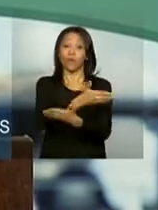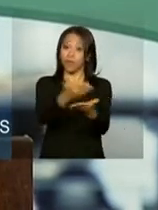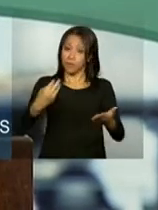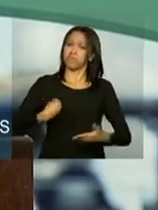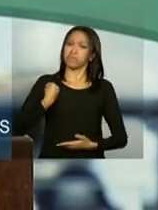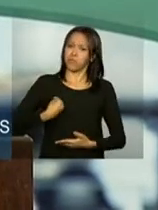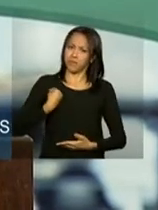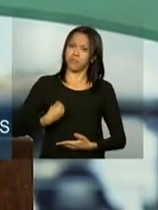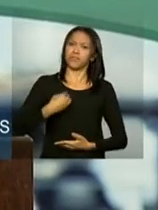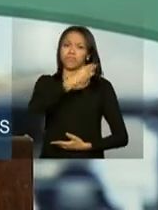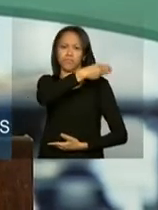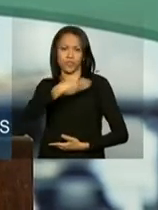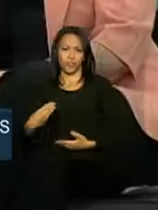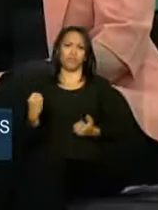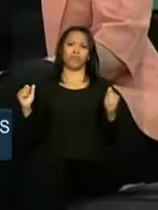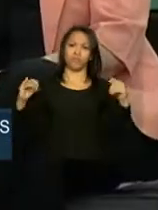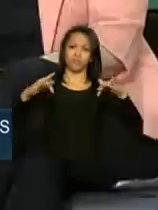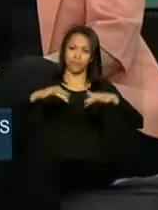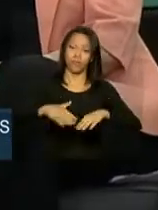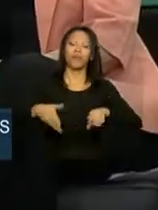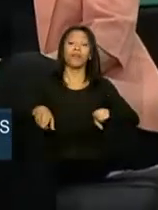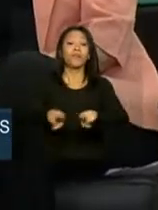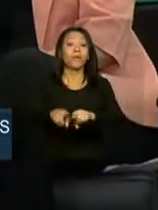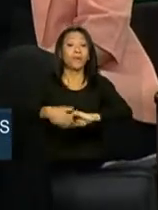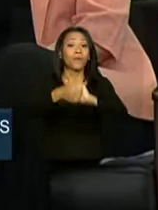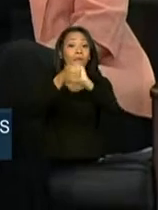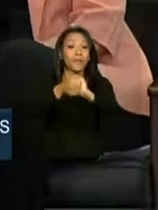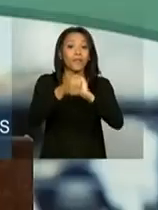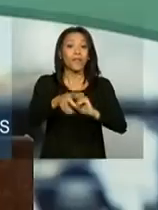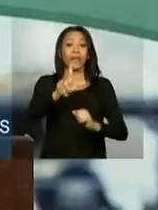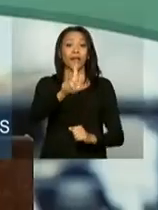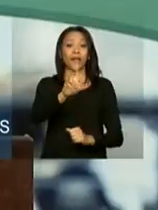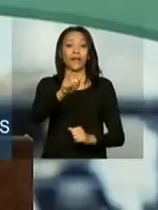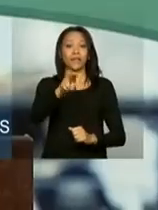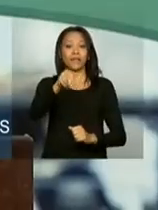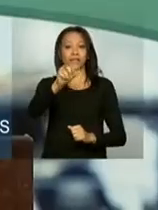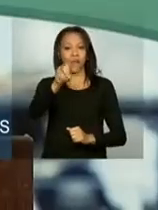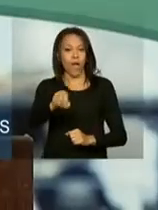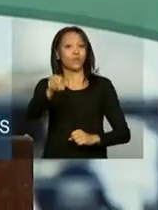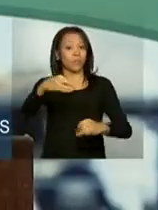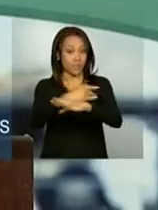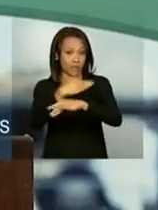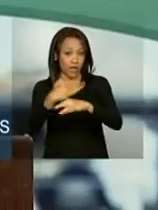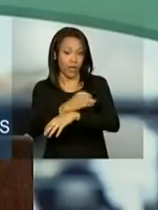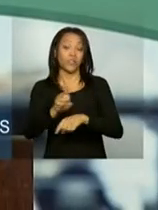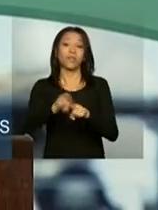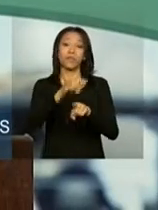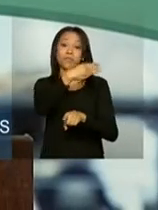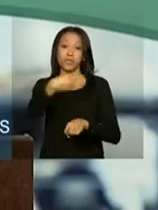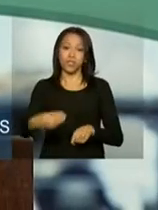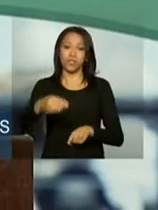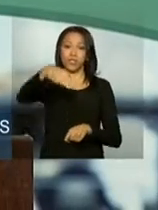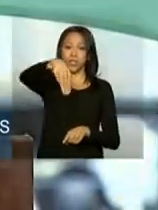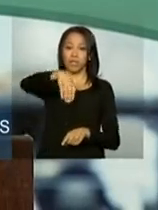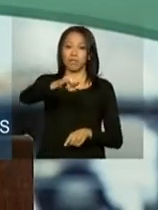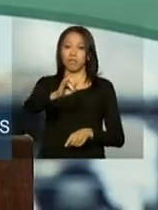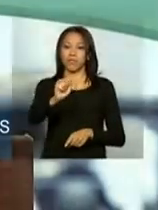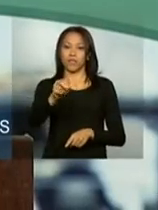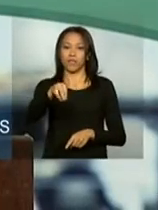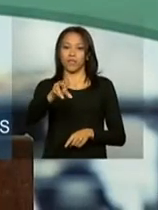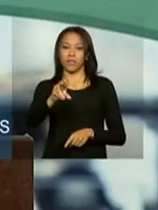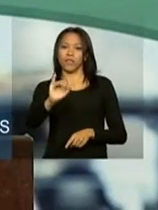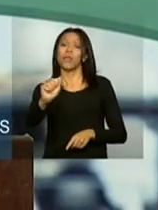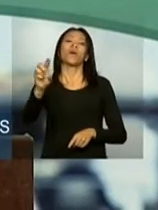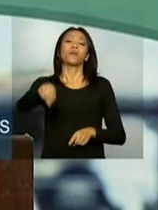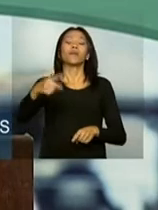aqui presentes, cumprimentando o ministro Aguinaldo Ribeiro das Cidades e a ministra Miriam Belchior do